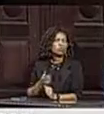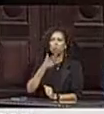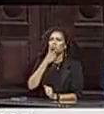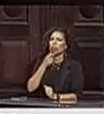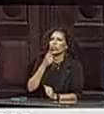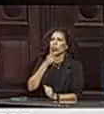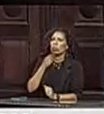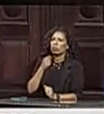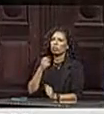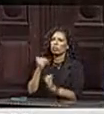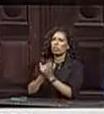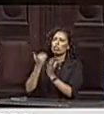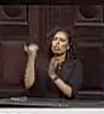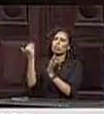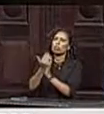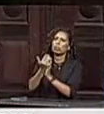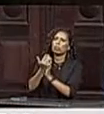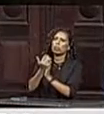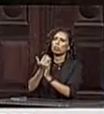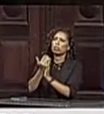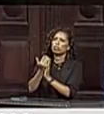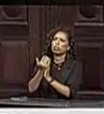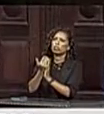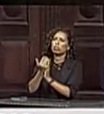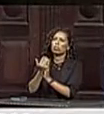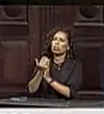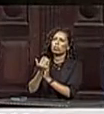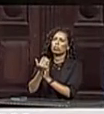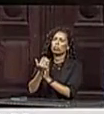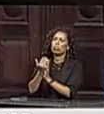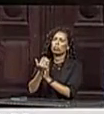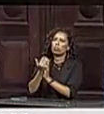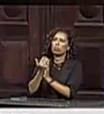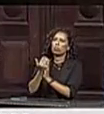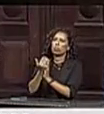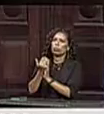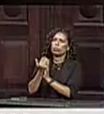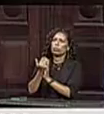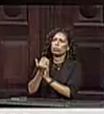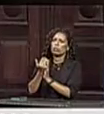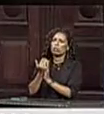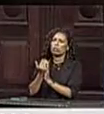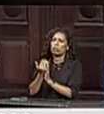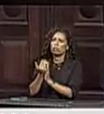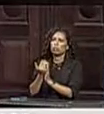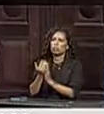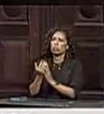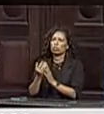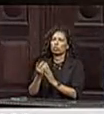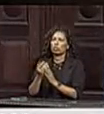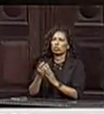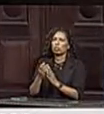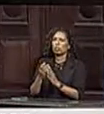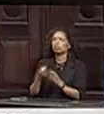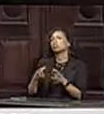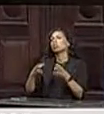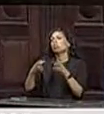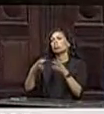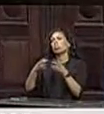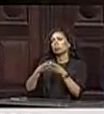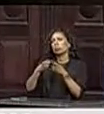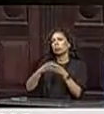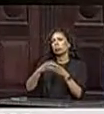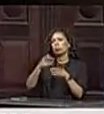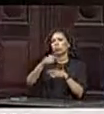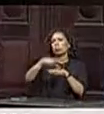Acima da mensagem, do percentual constante da mensagem do governo. Vamos